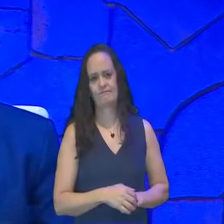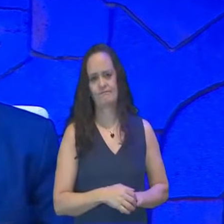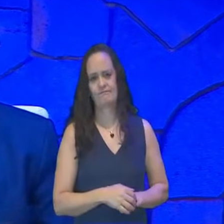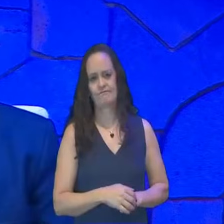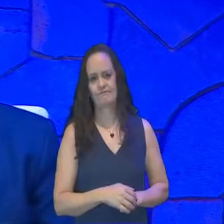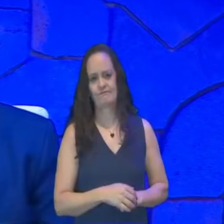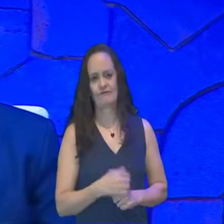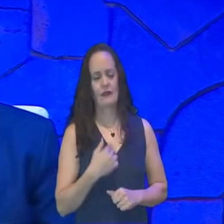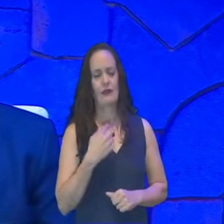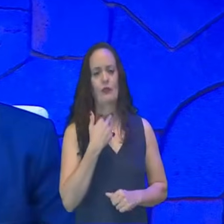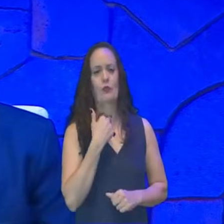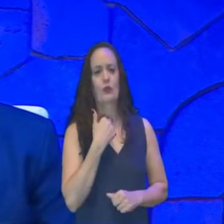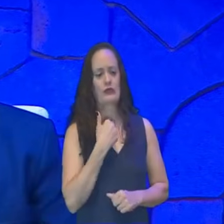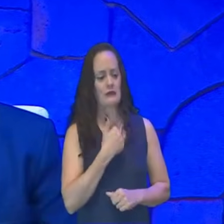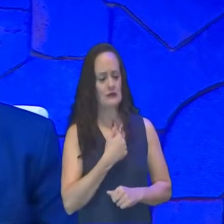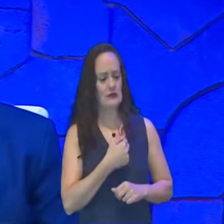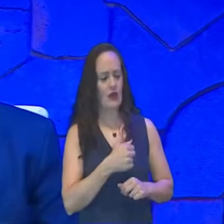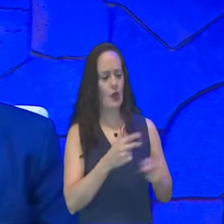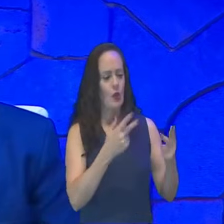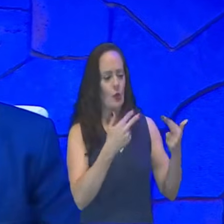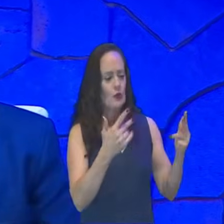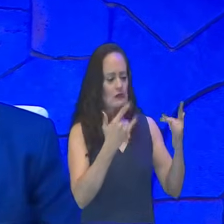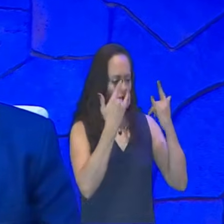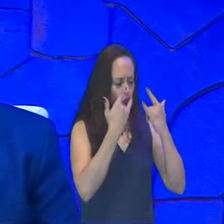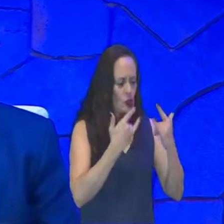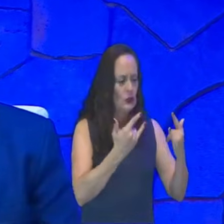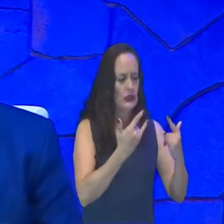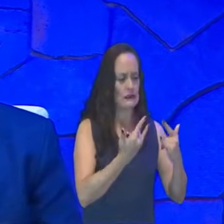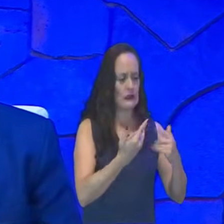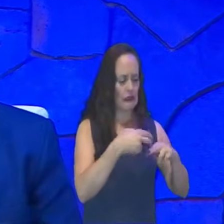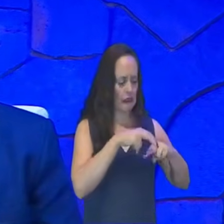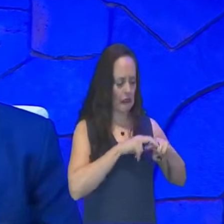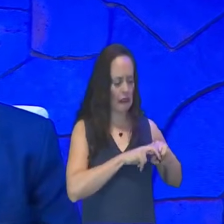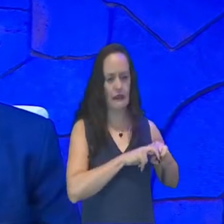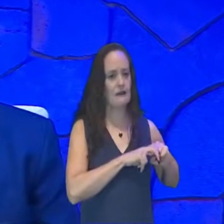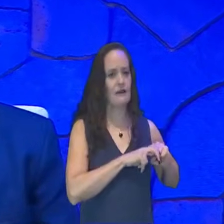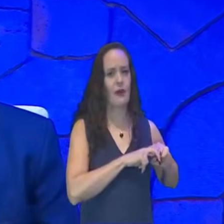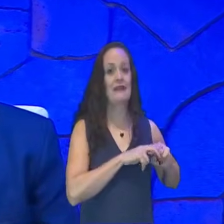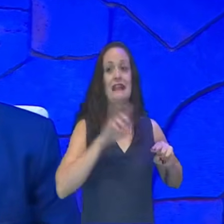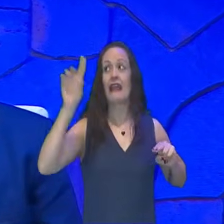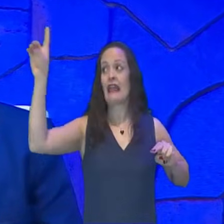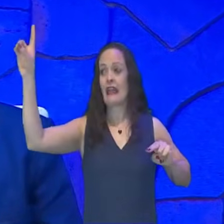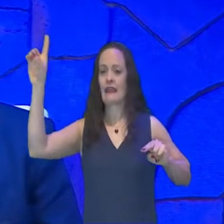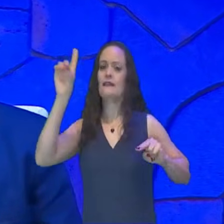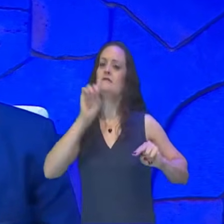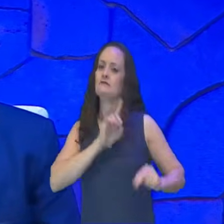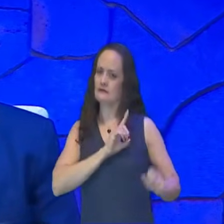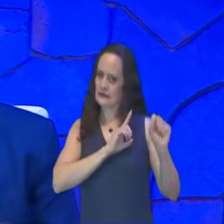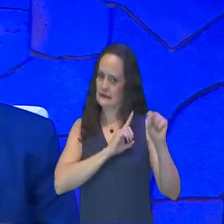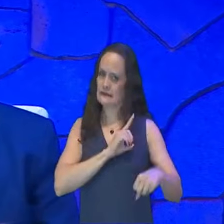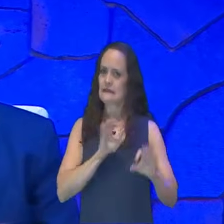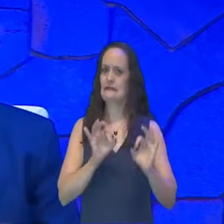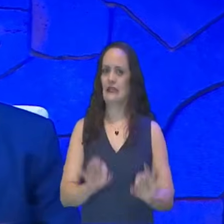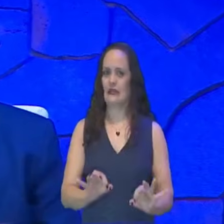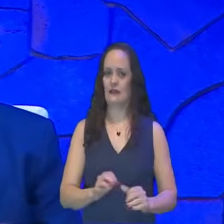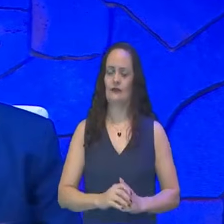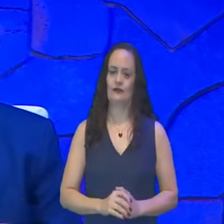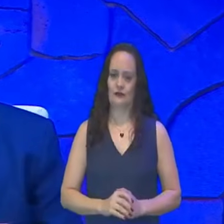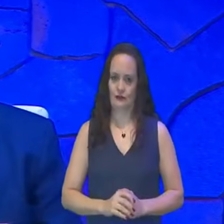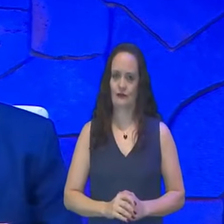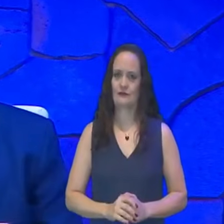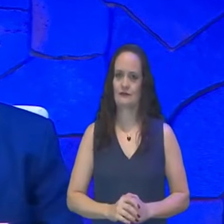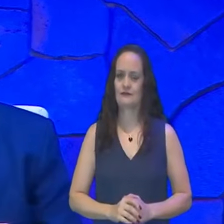altares em nossos corações, onde Cristo deveria ser o trono. O trono da